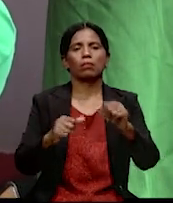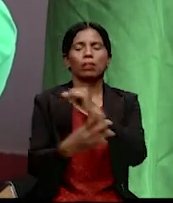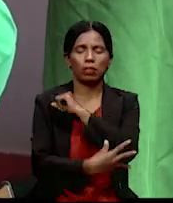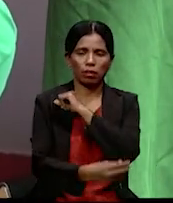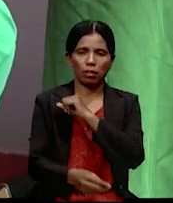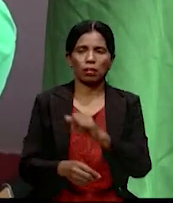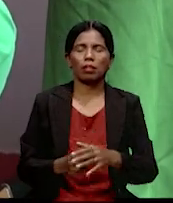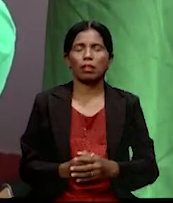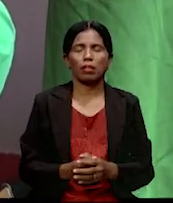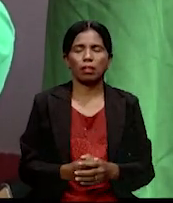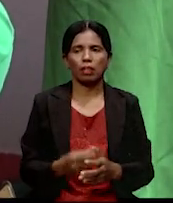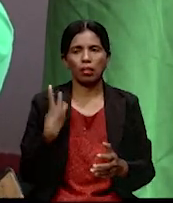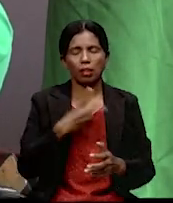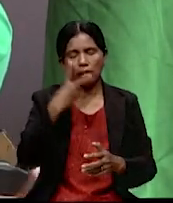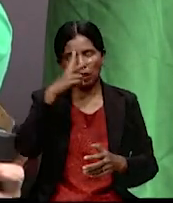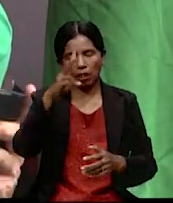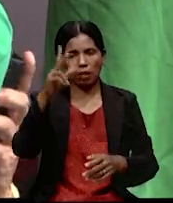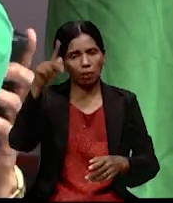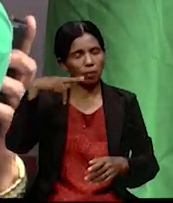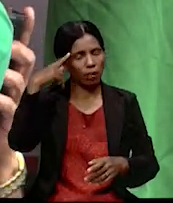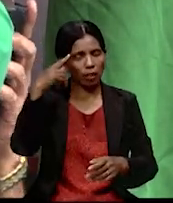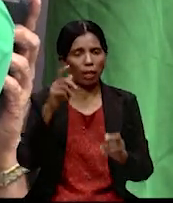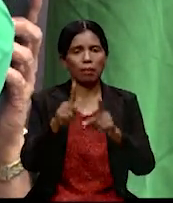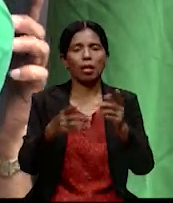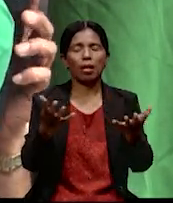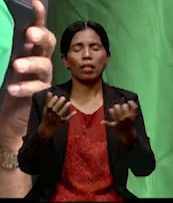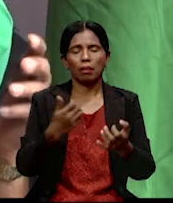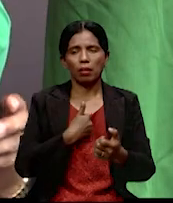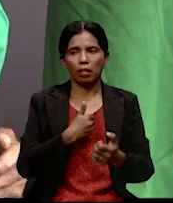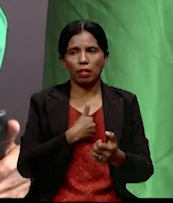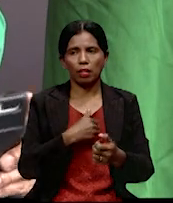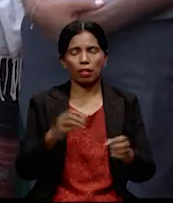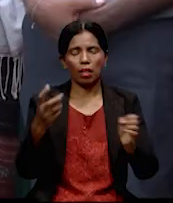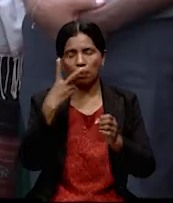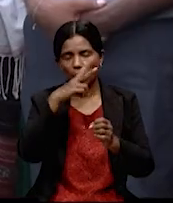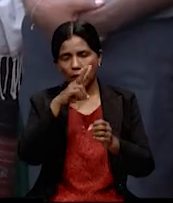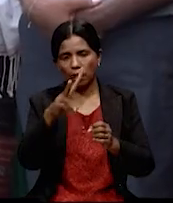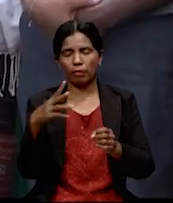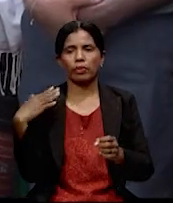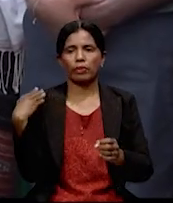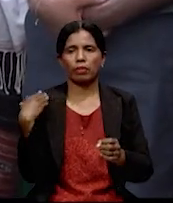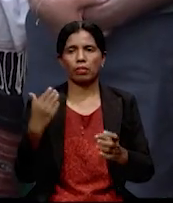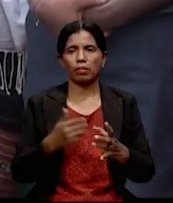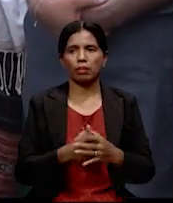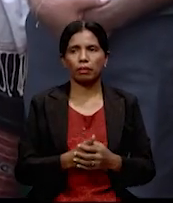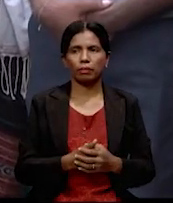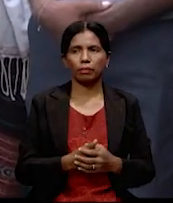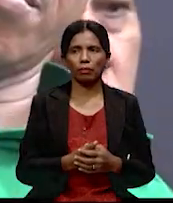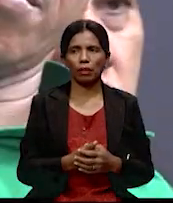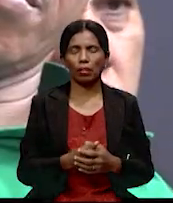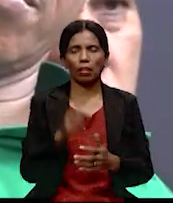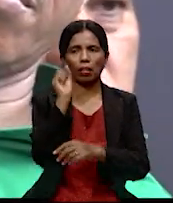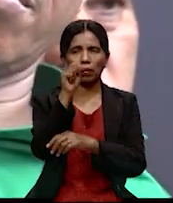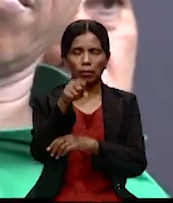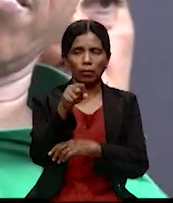mahal politik yang mahal debat yang mahal interest. Mas ni nuka mais perpersamu jawab ne. Nai morimo sakruk ba leader nasional